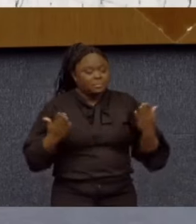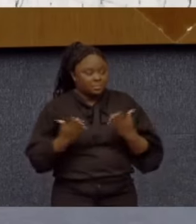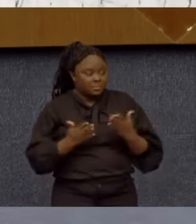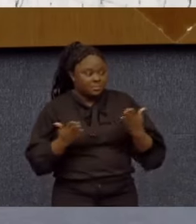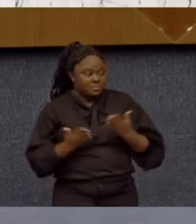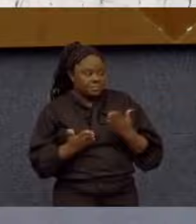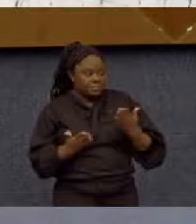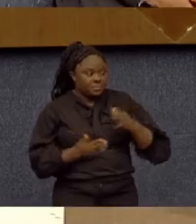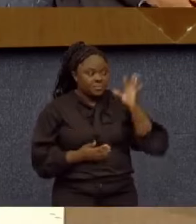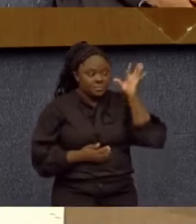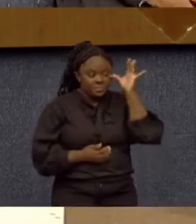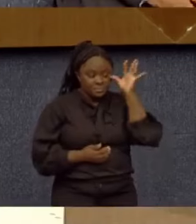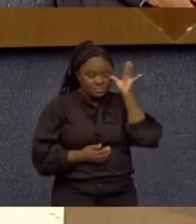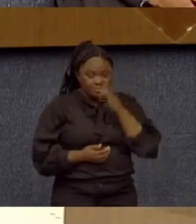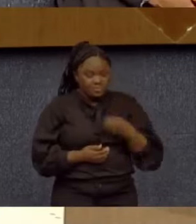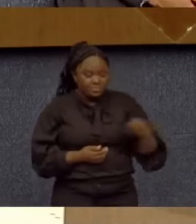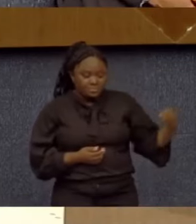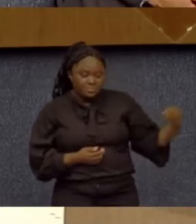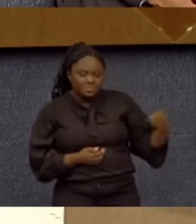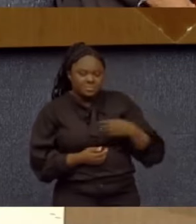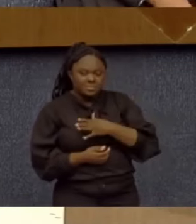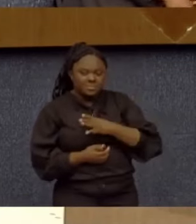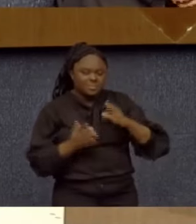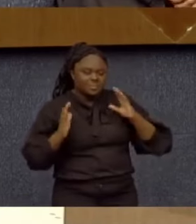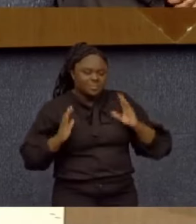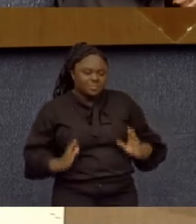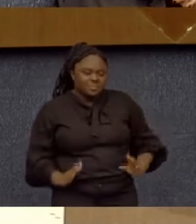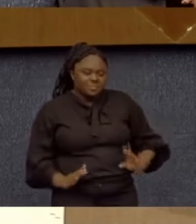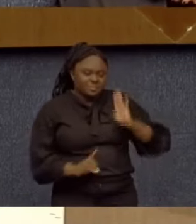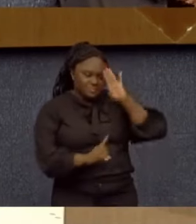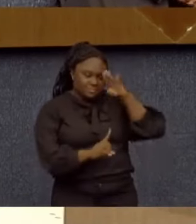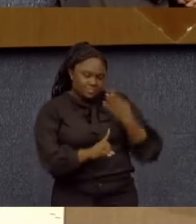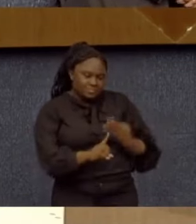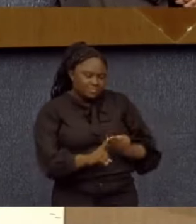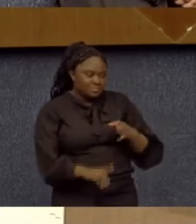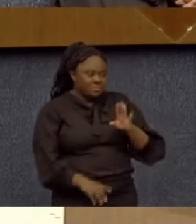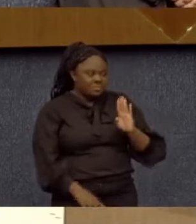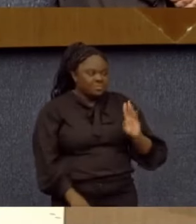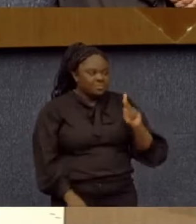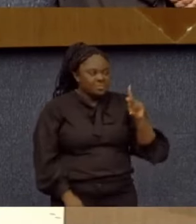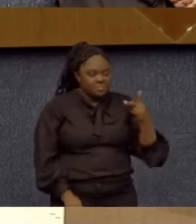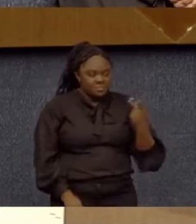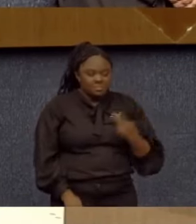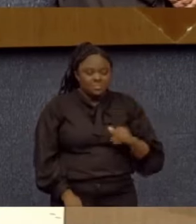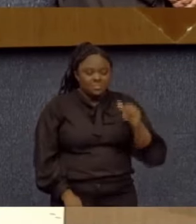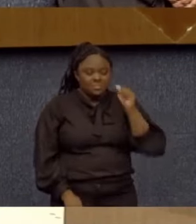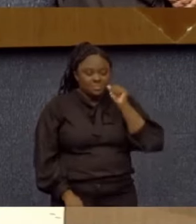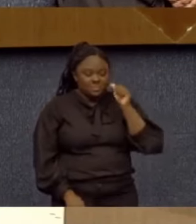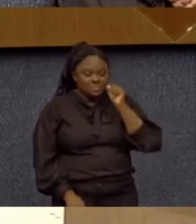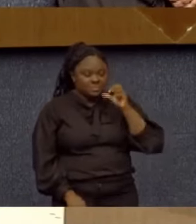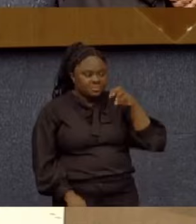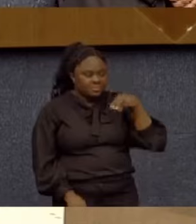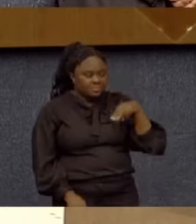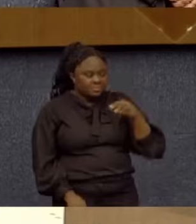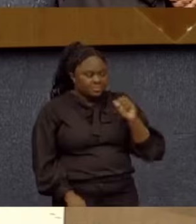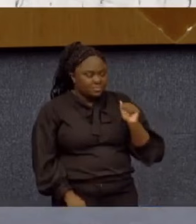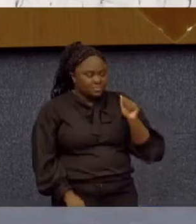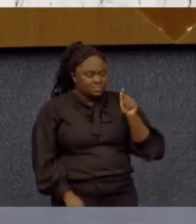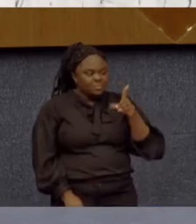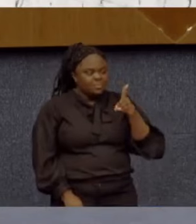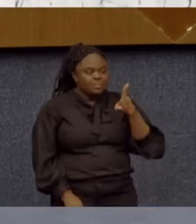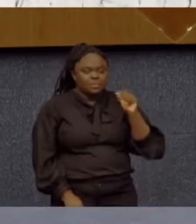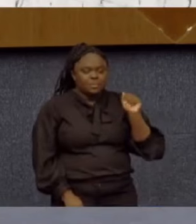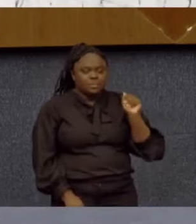Ouviremos agora a mais nova cidadã honorária de Belo Horizonte, a senhora Magda Rezende